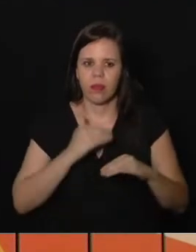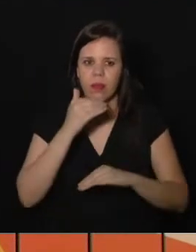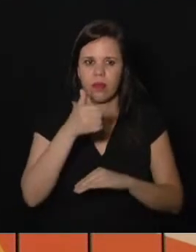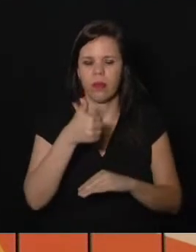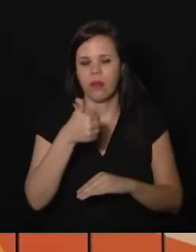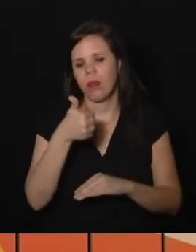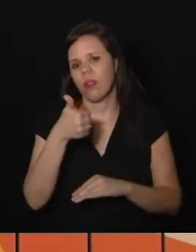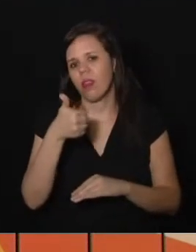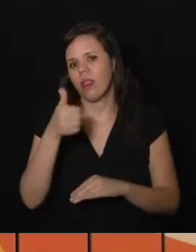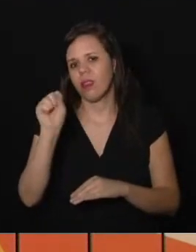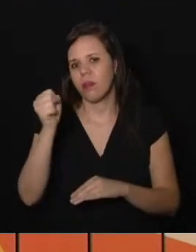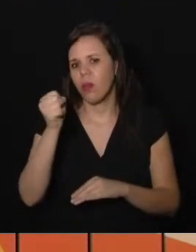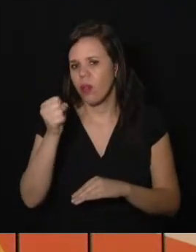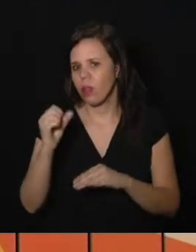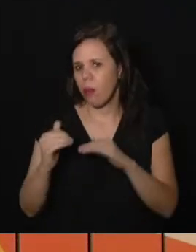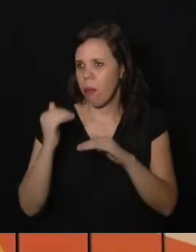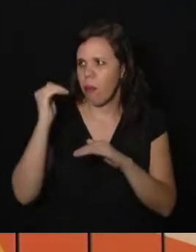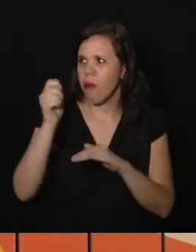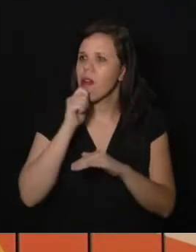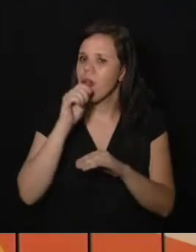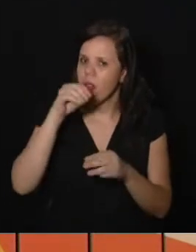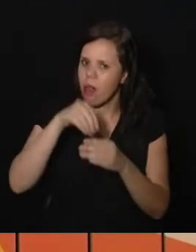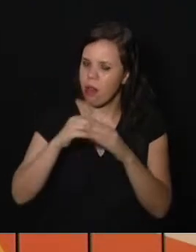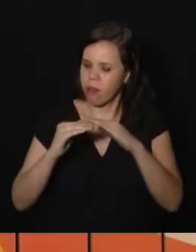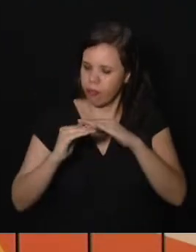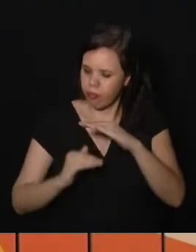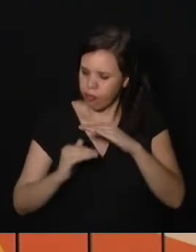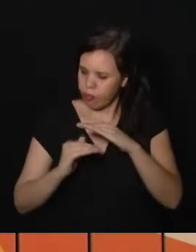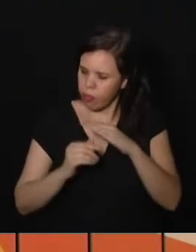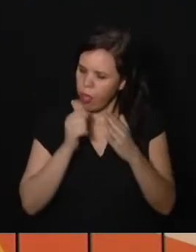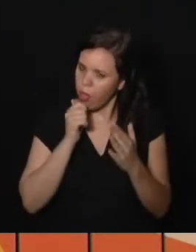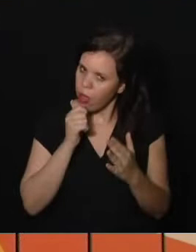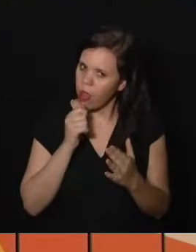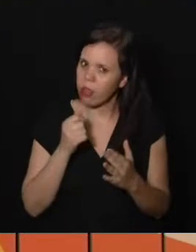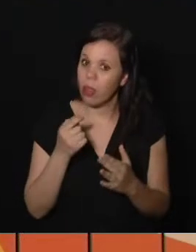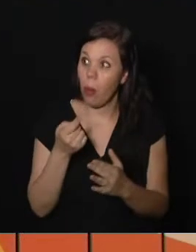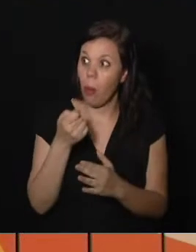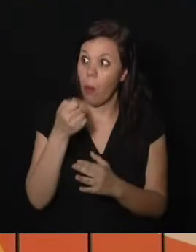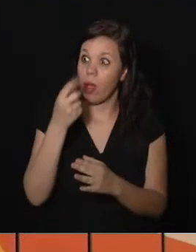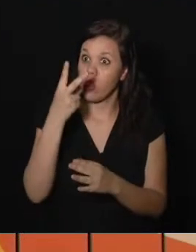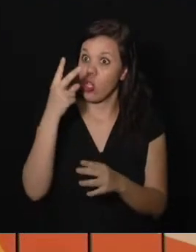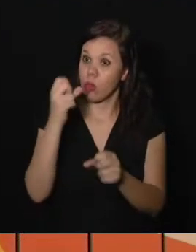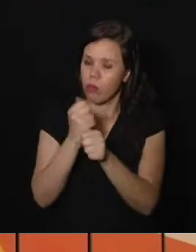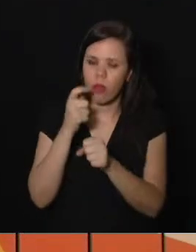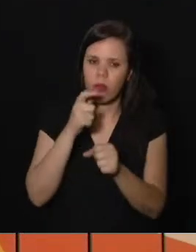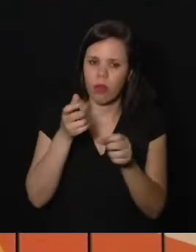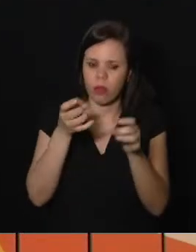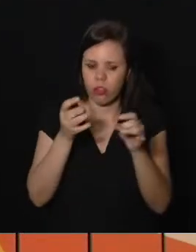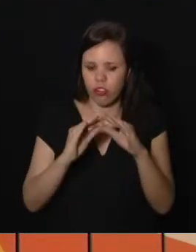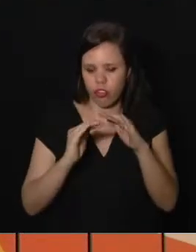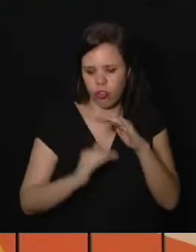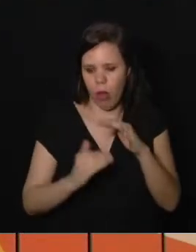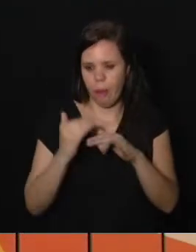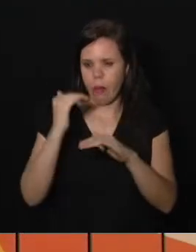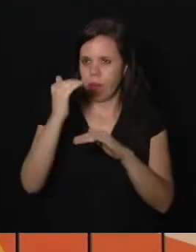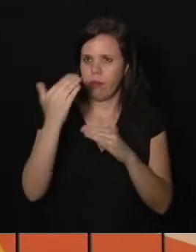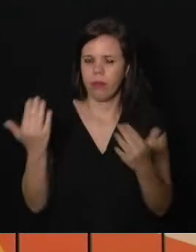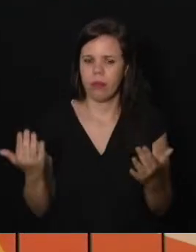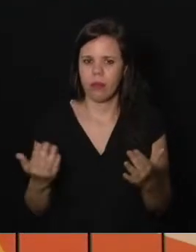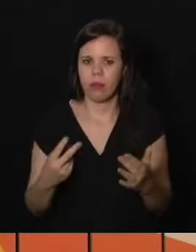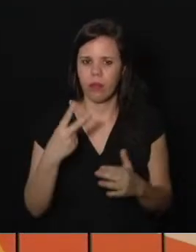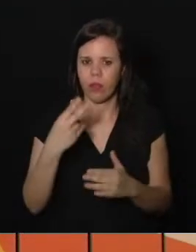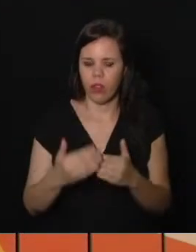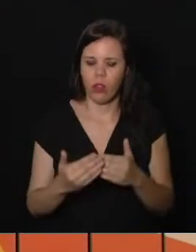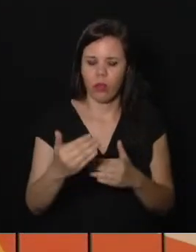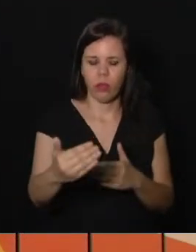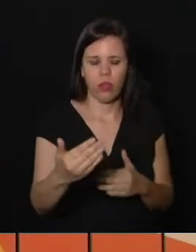18ª colocação, ainda dentro da zona de rebaixamento, mas a 2 pontos de deixar o Z4. Os 2 próximos